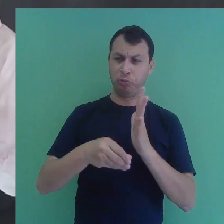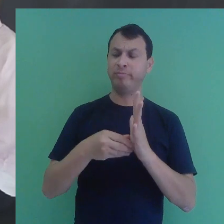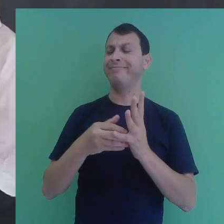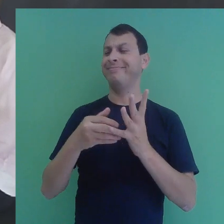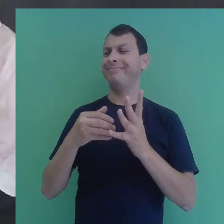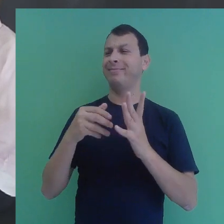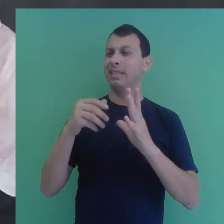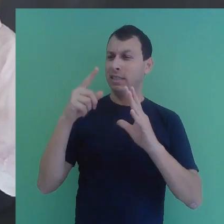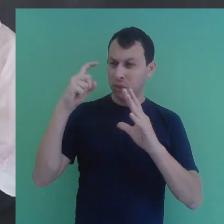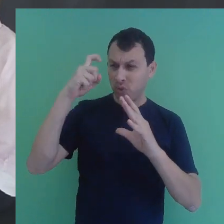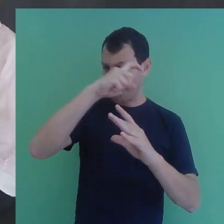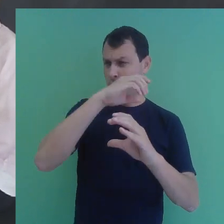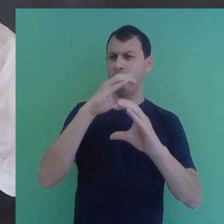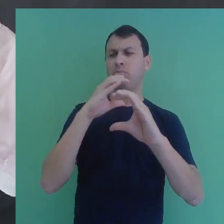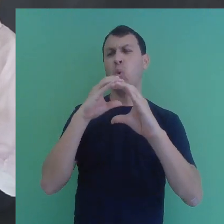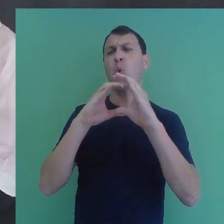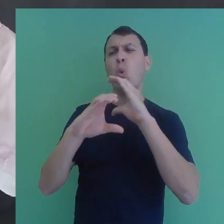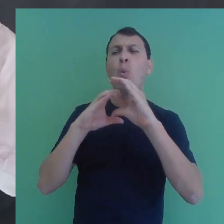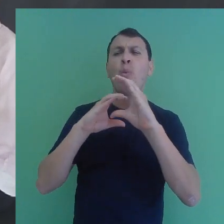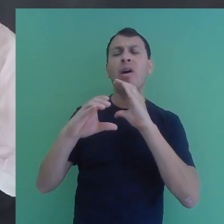pouco a comunicação, mas